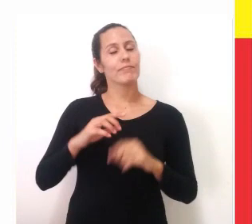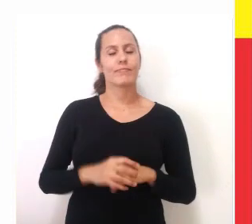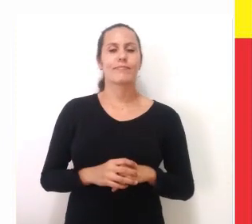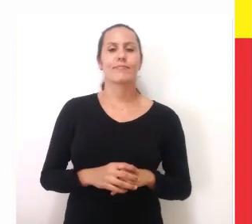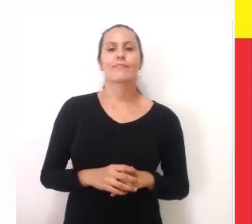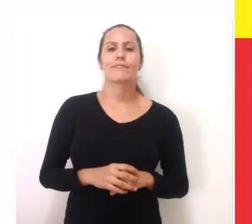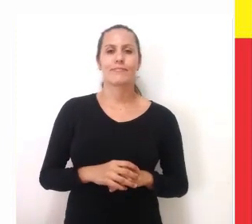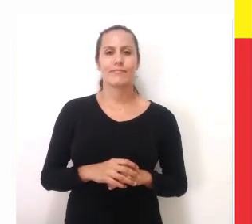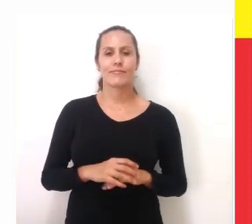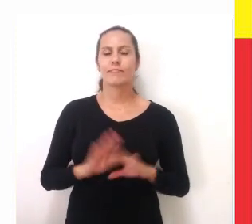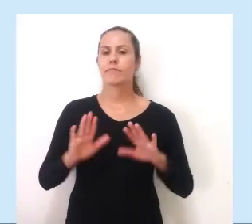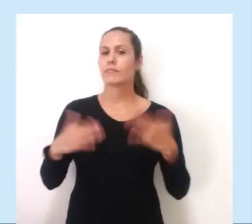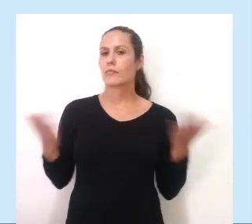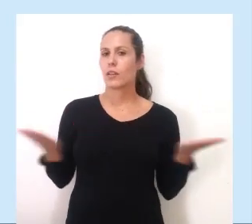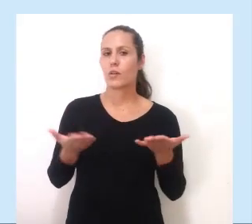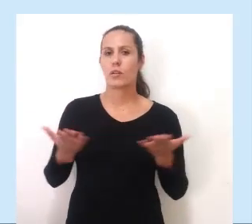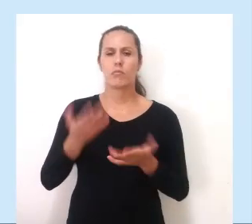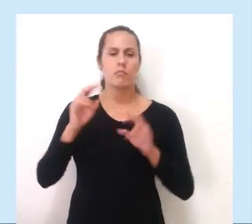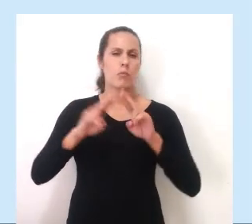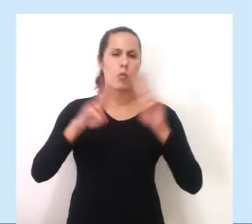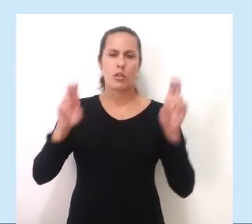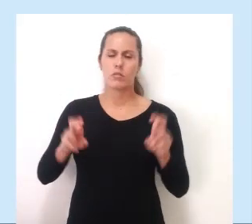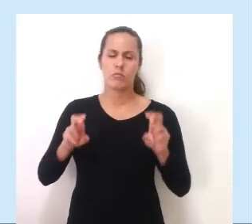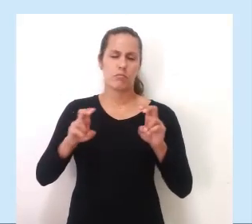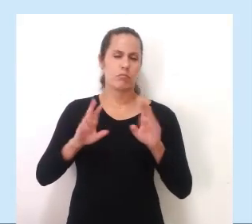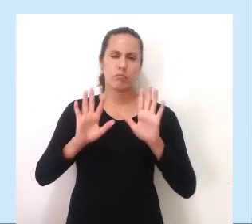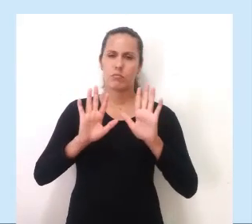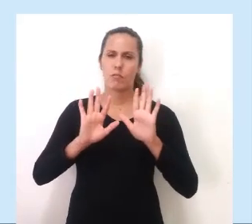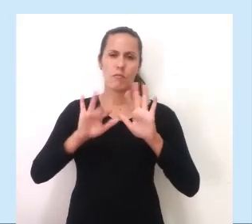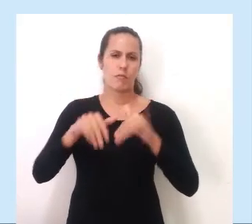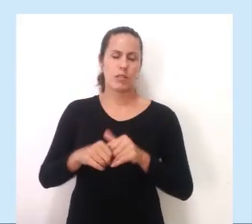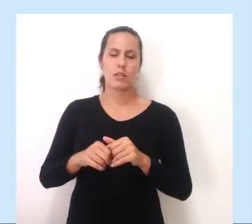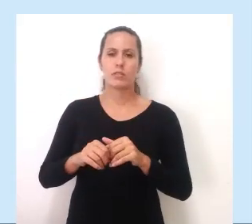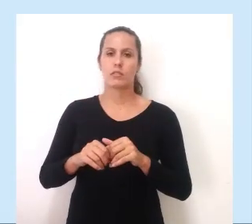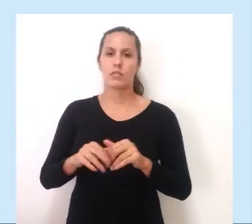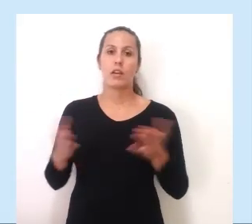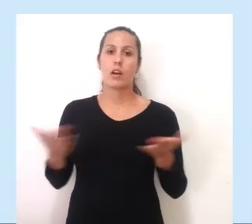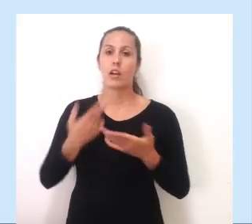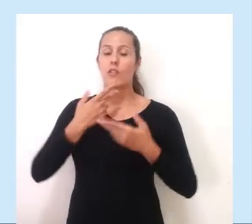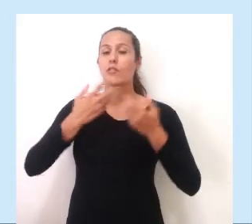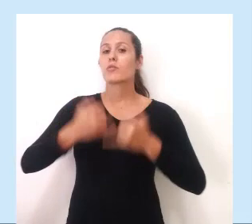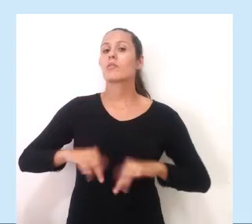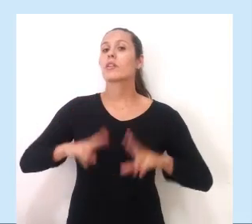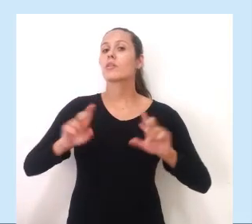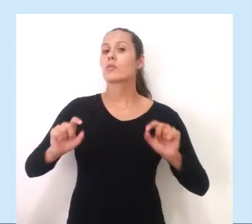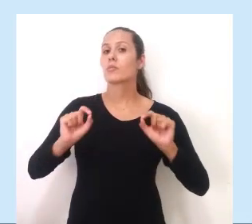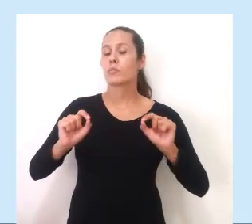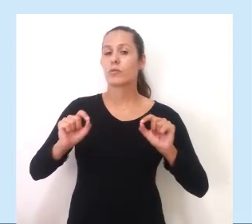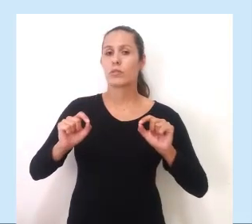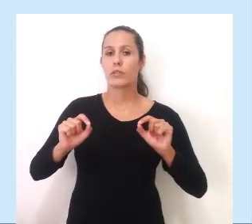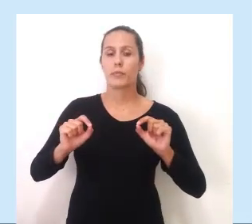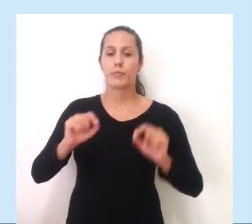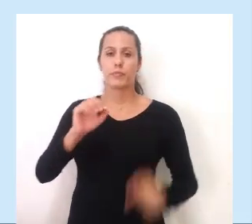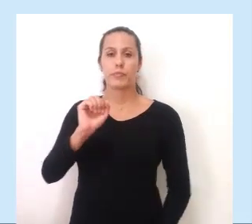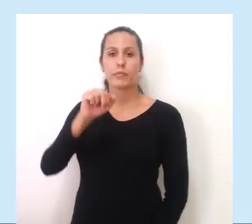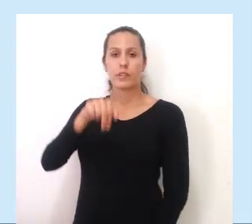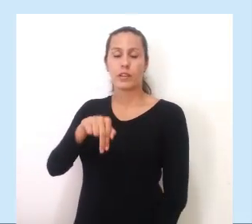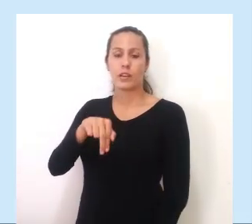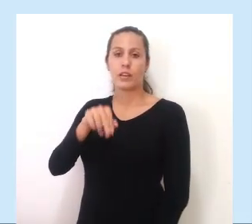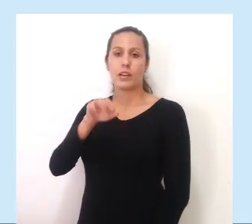o óvulo. E aí, para fechar o assunto de hoje, o tema de hoje, eu vou falar agora